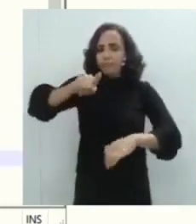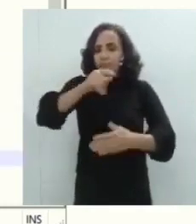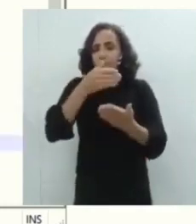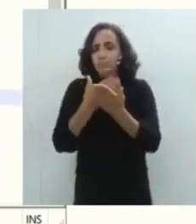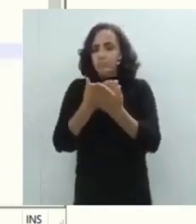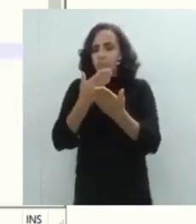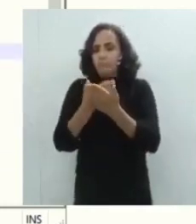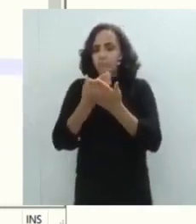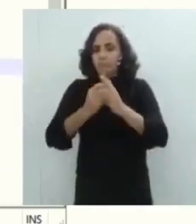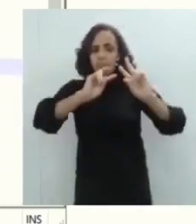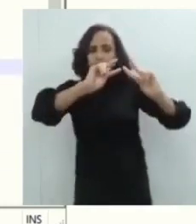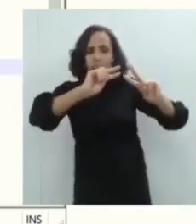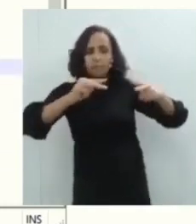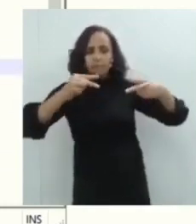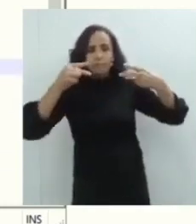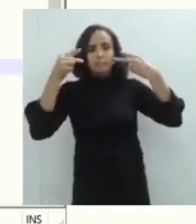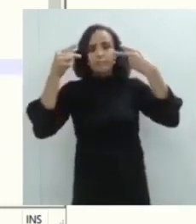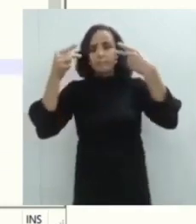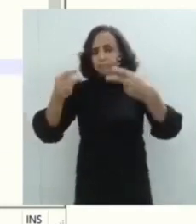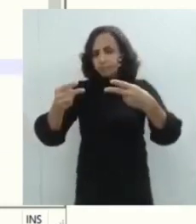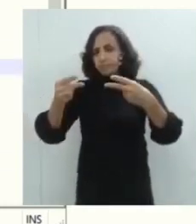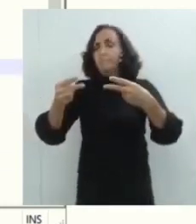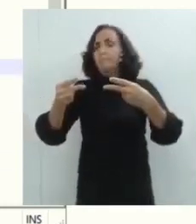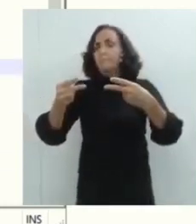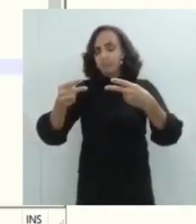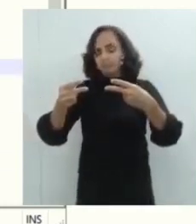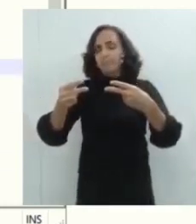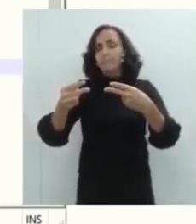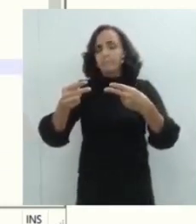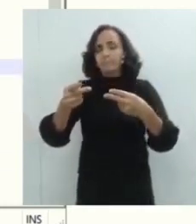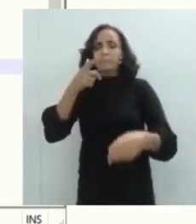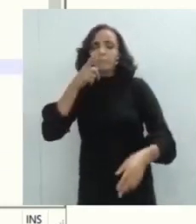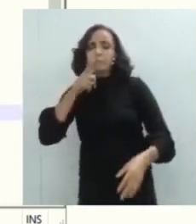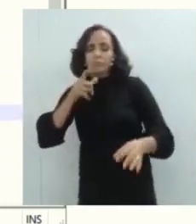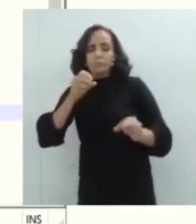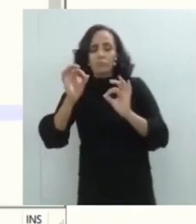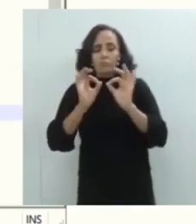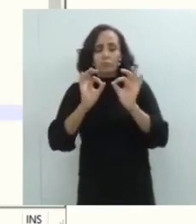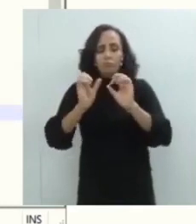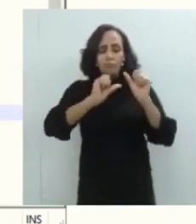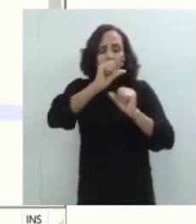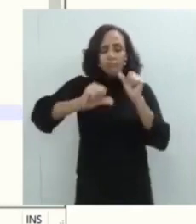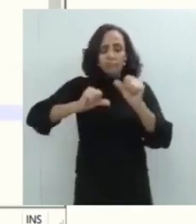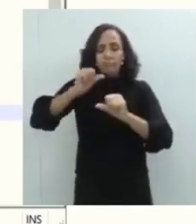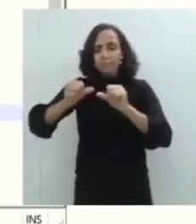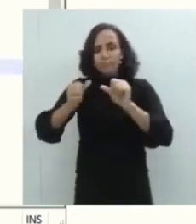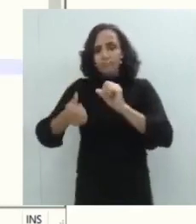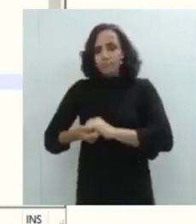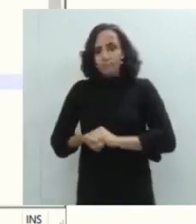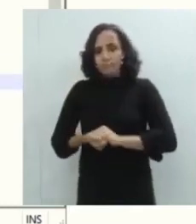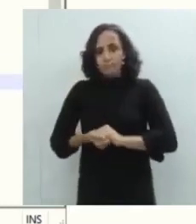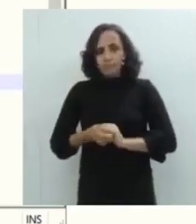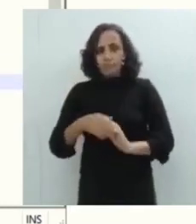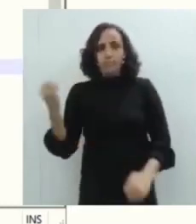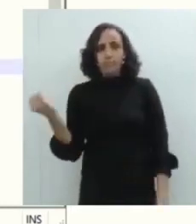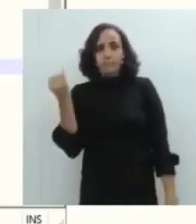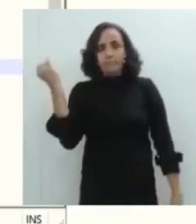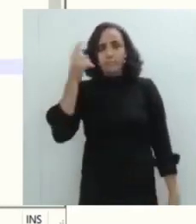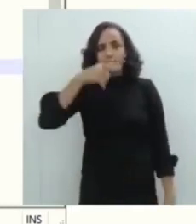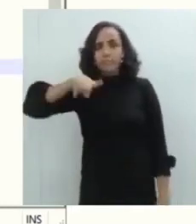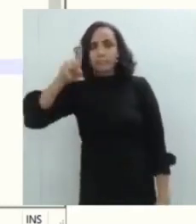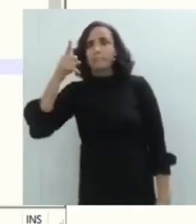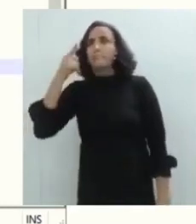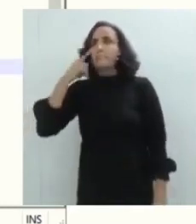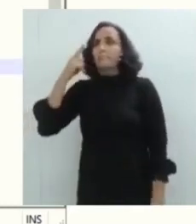link para a gente fazer a alteração. O grande lance aqui é esse script aqui,